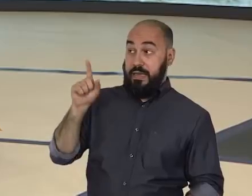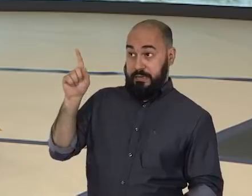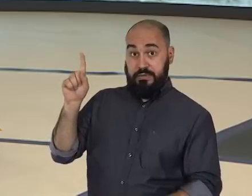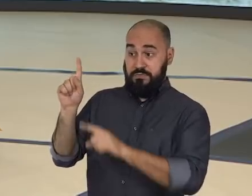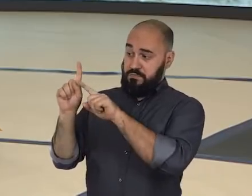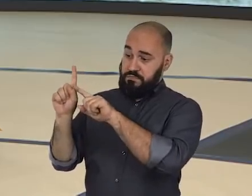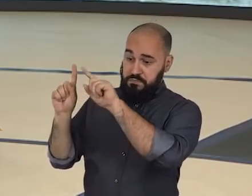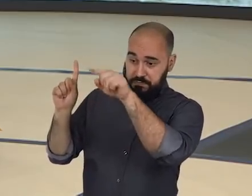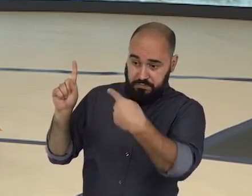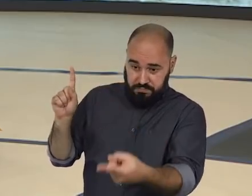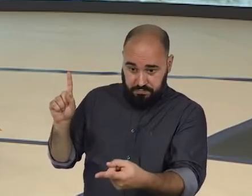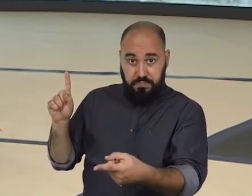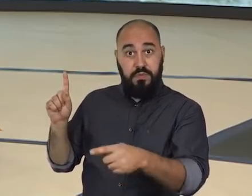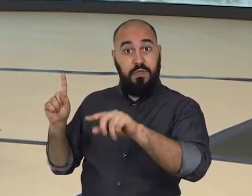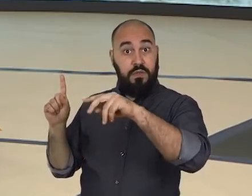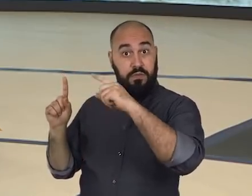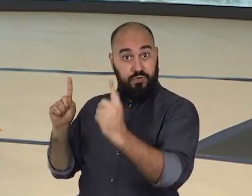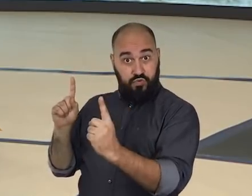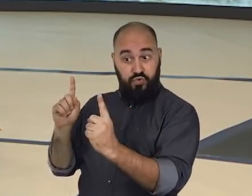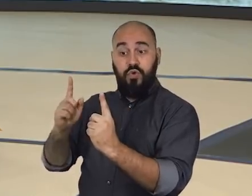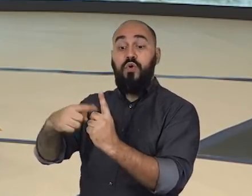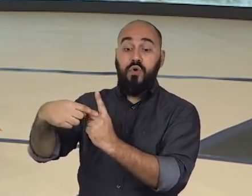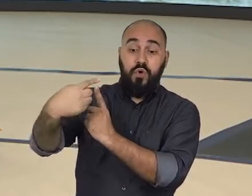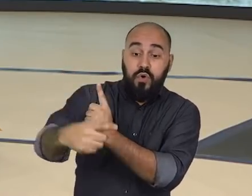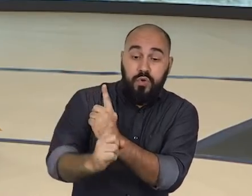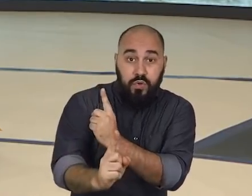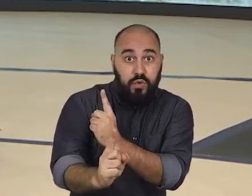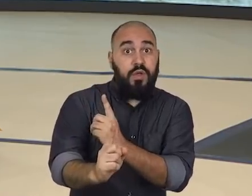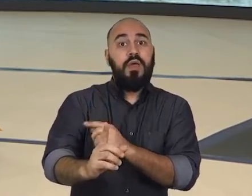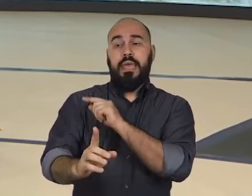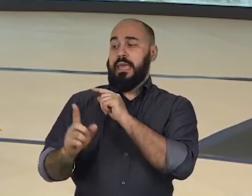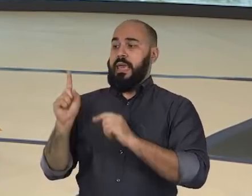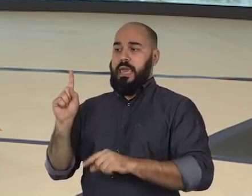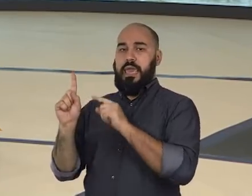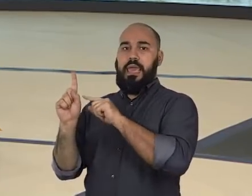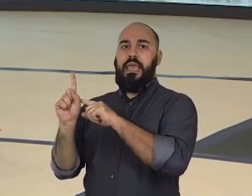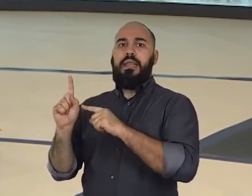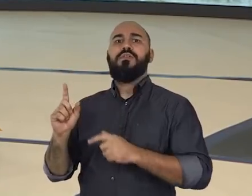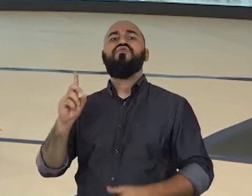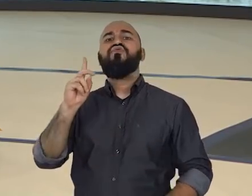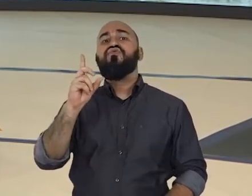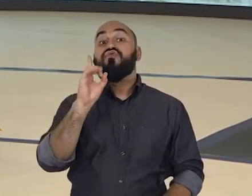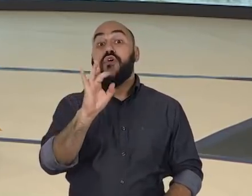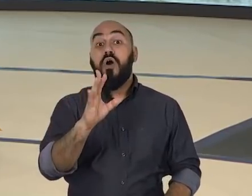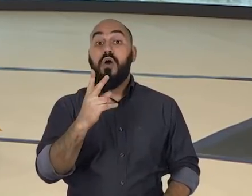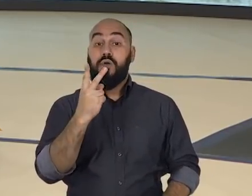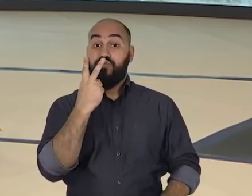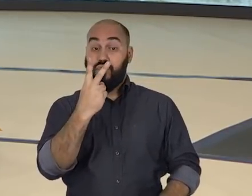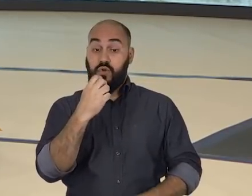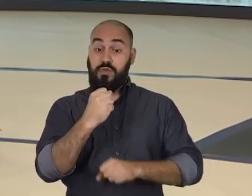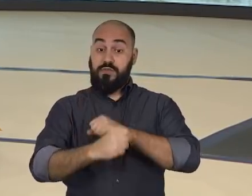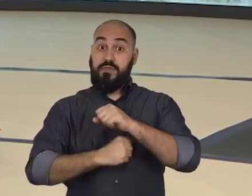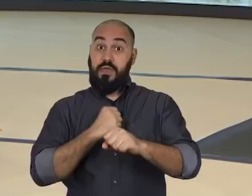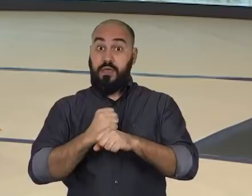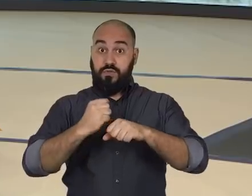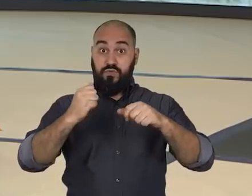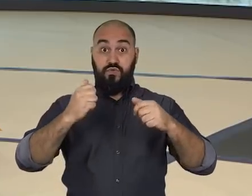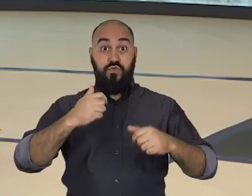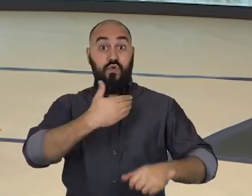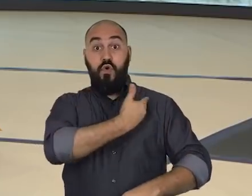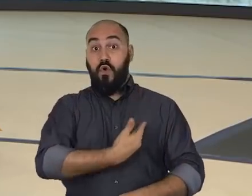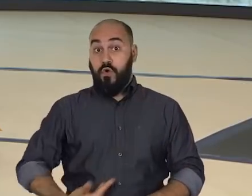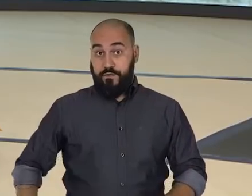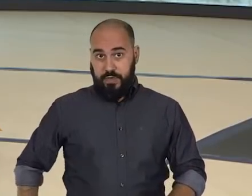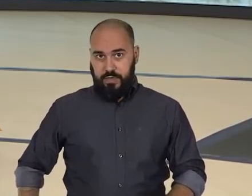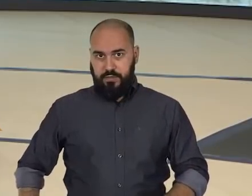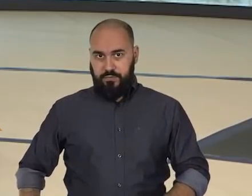seu reinado a partir dos 12 primeiros anos de governo e não imediatamente após serem coroados.